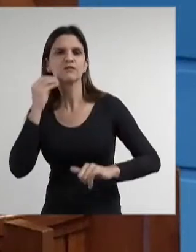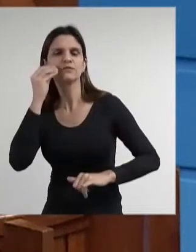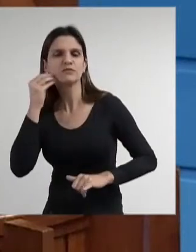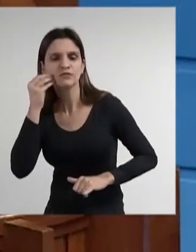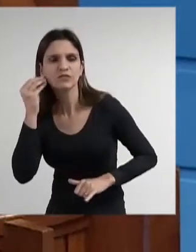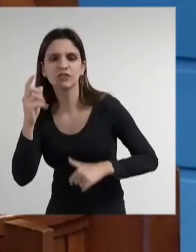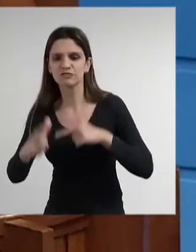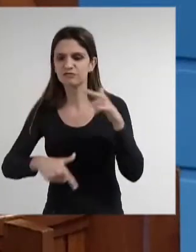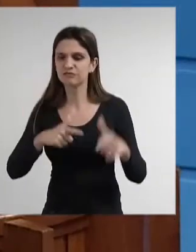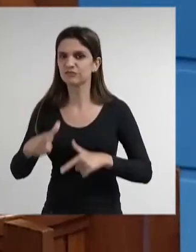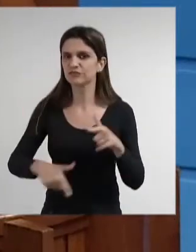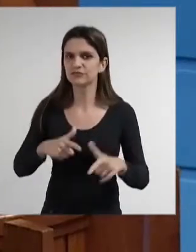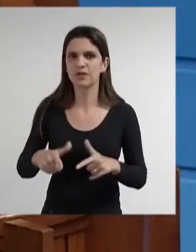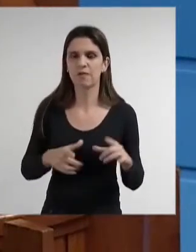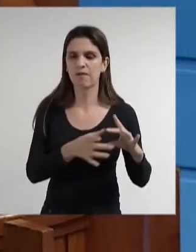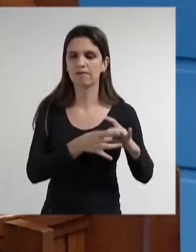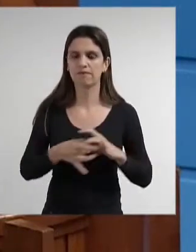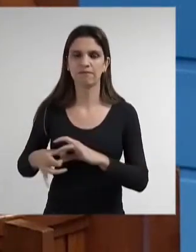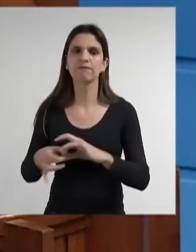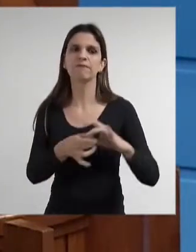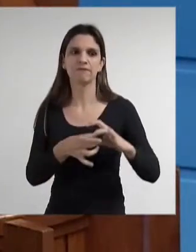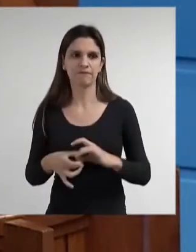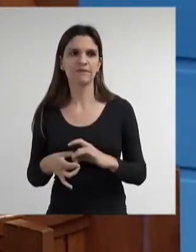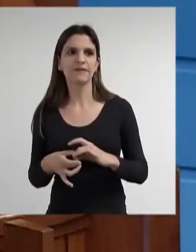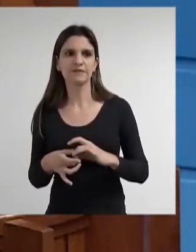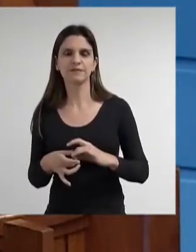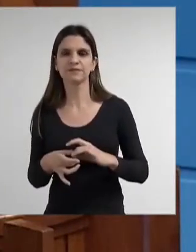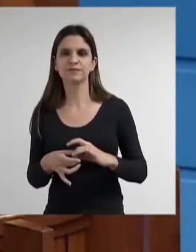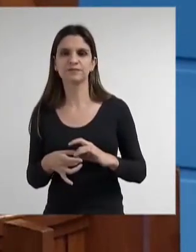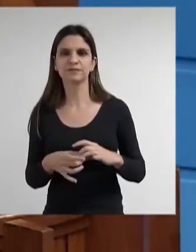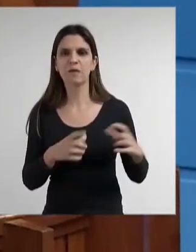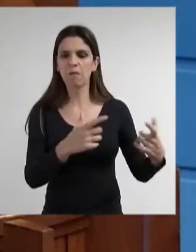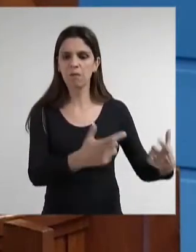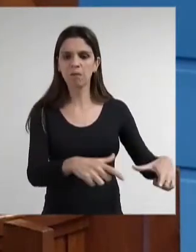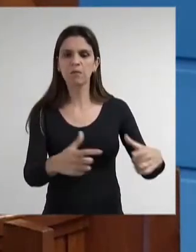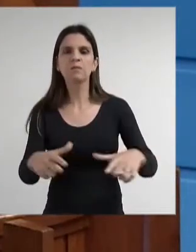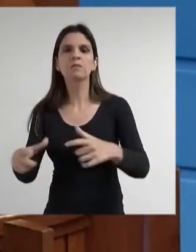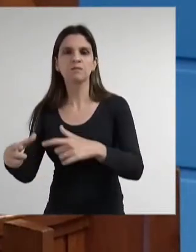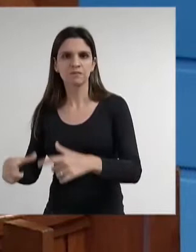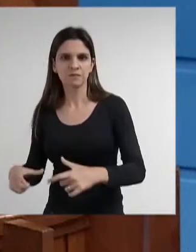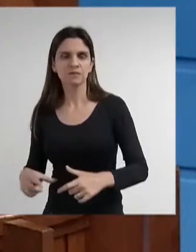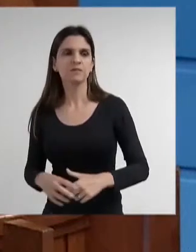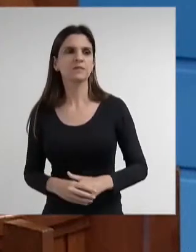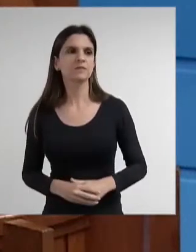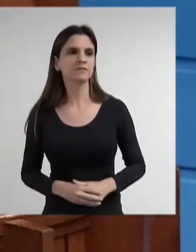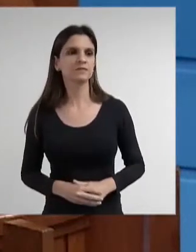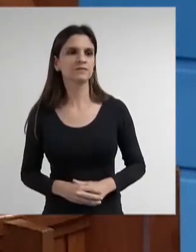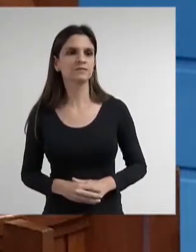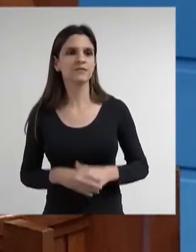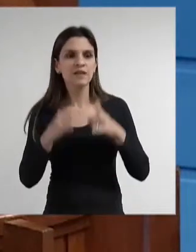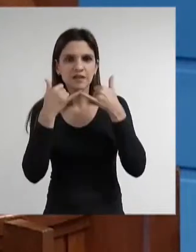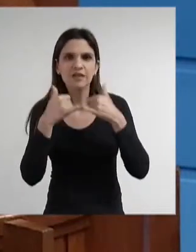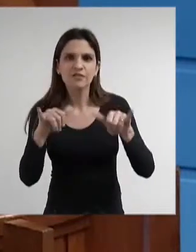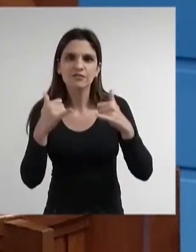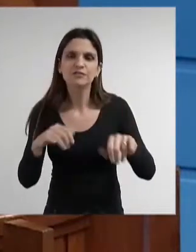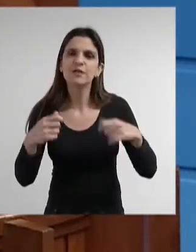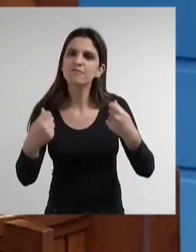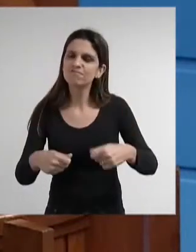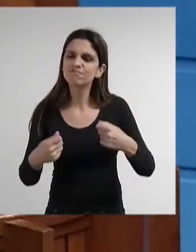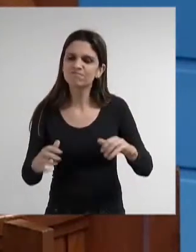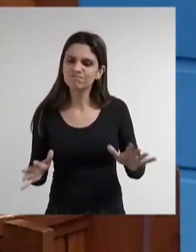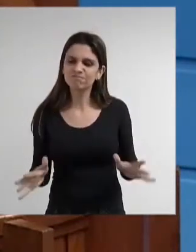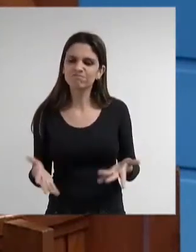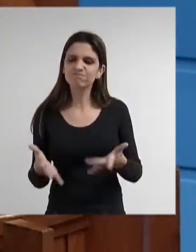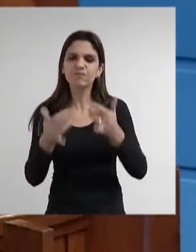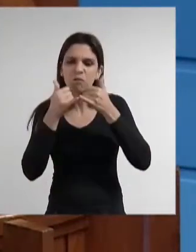experiências entre esses agentes, entre essas agências. A informação ela tem que ser difundida. Não